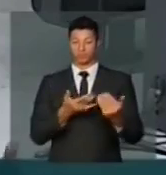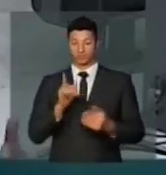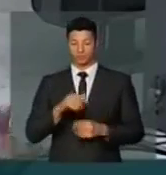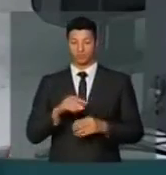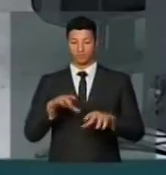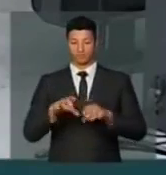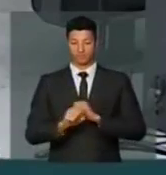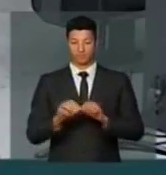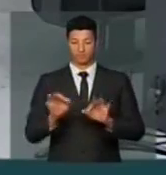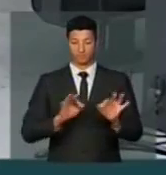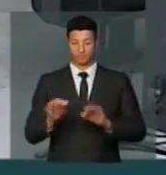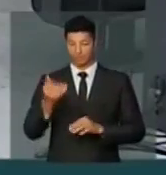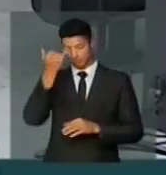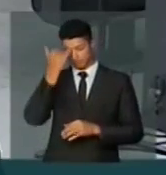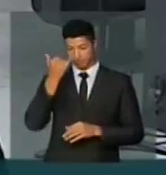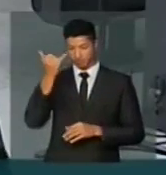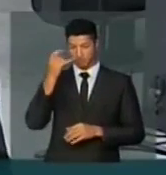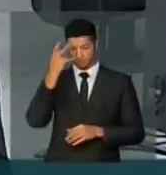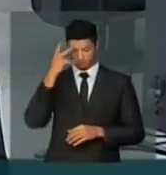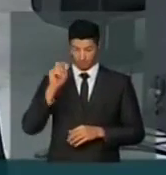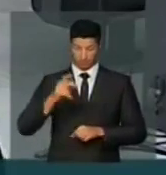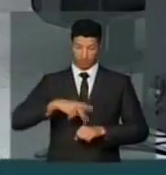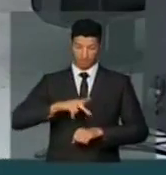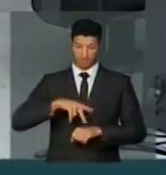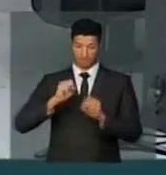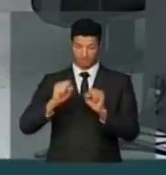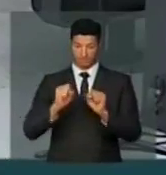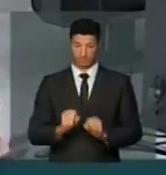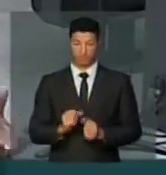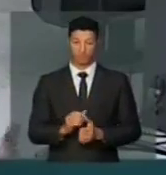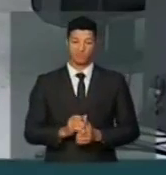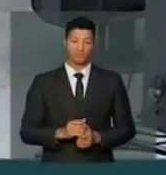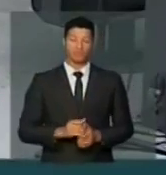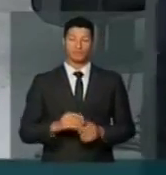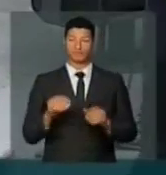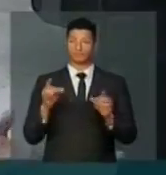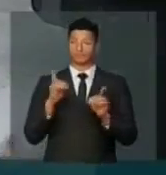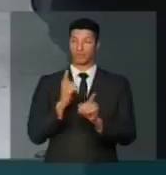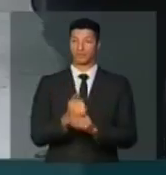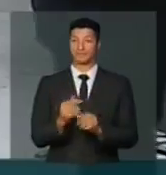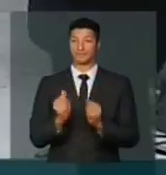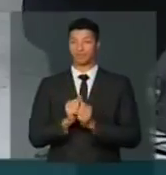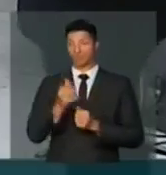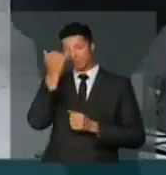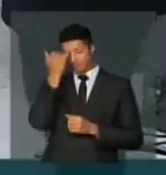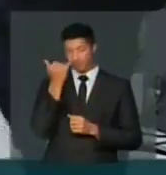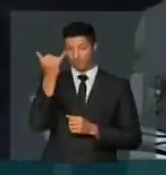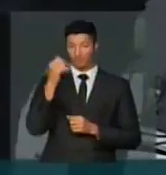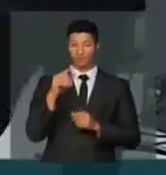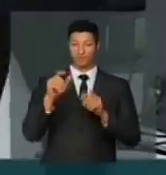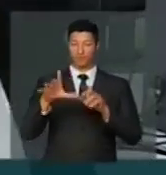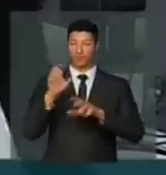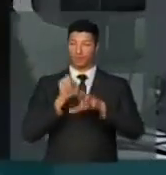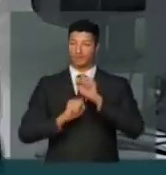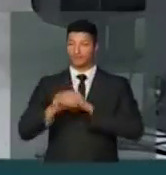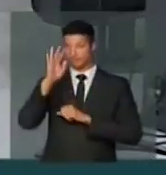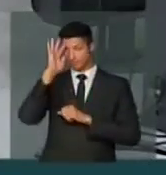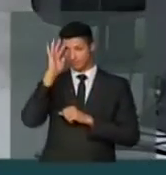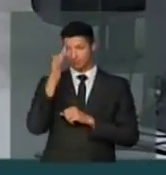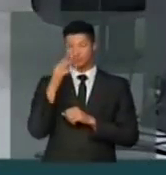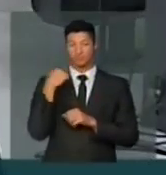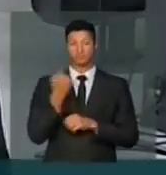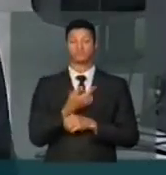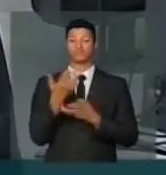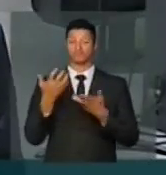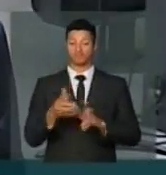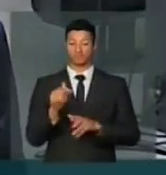de formular ideias para que o país possa se encontrar com essas ideias e buscar uma solução. Nós